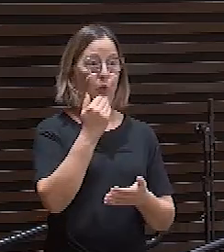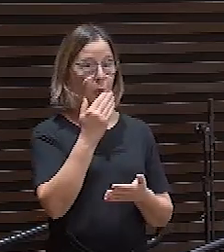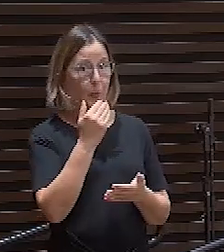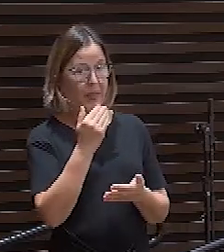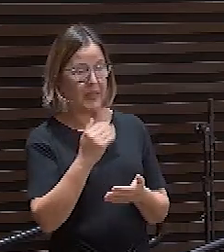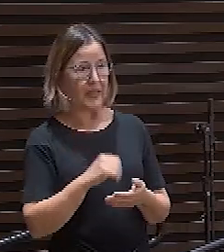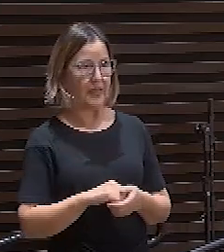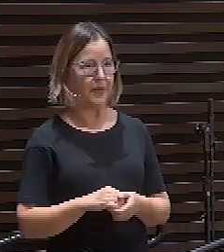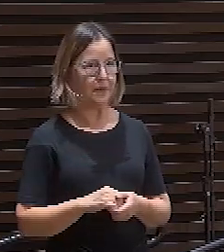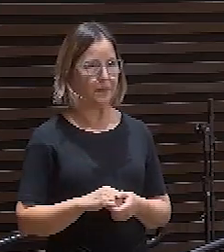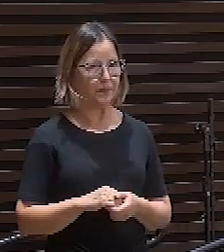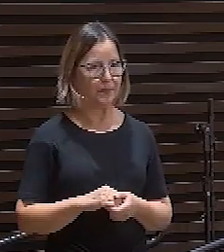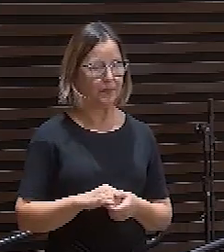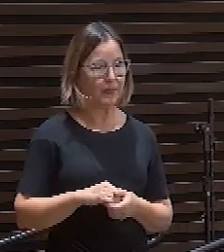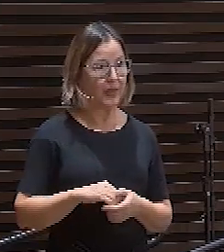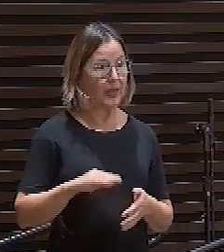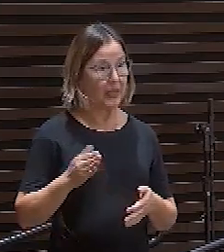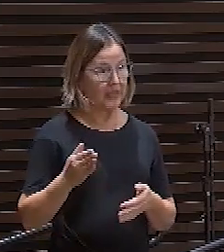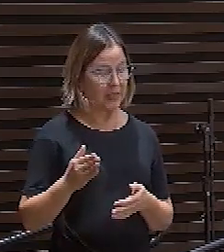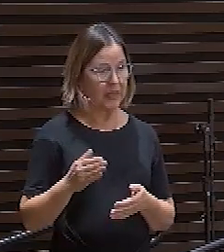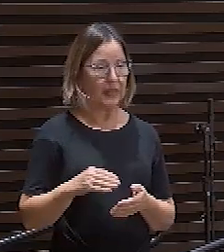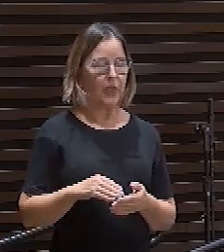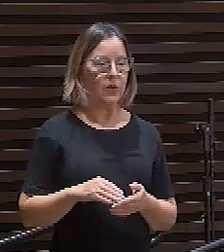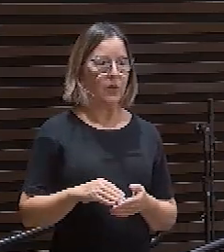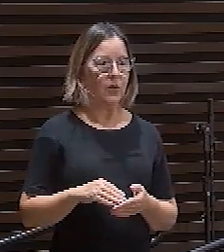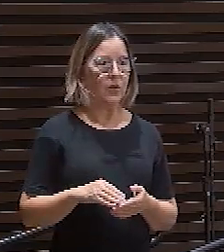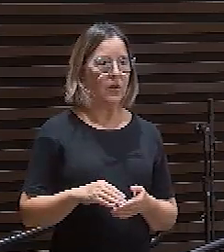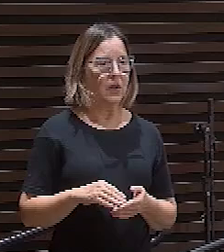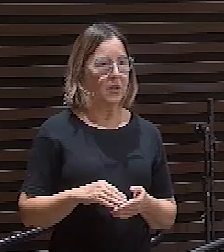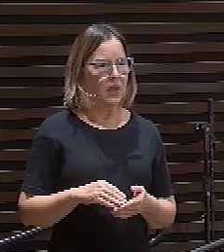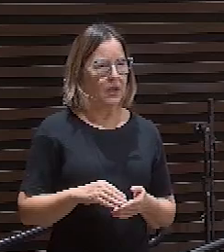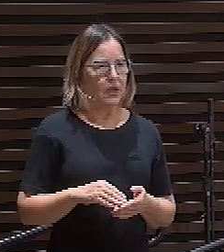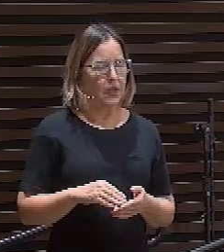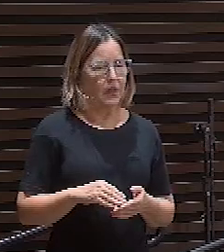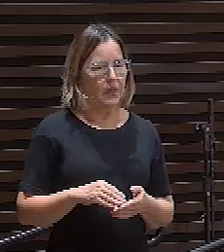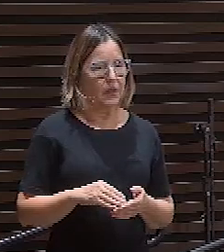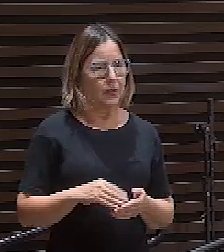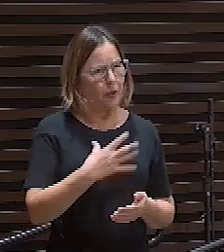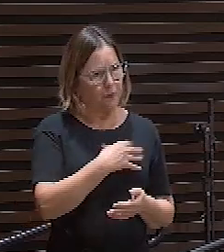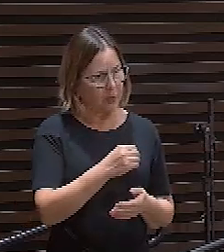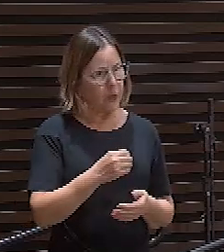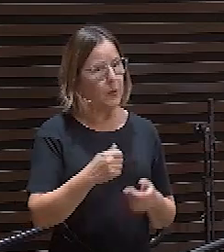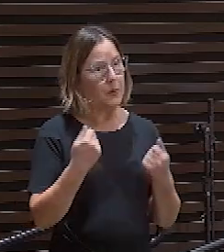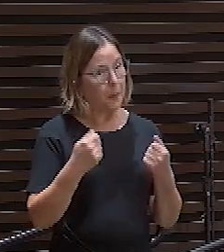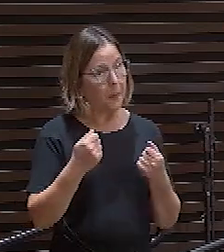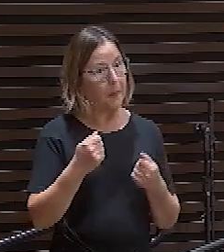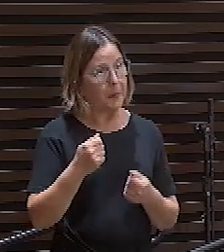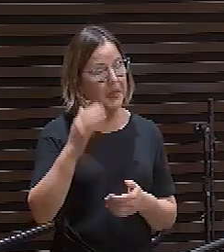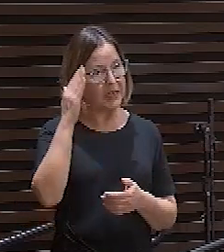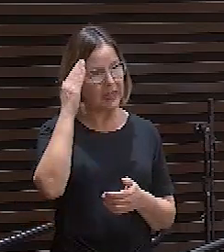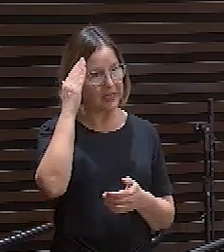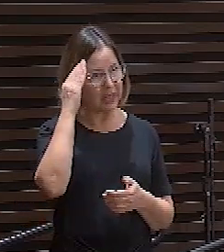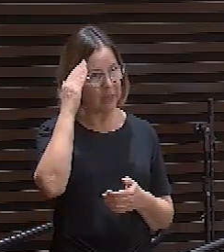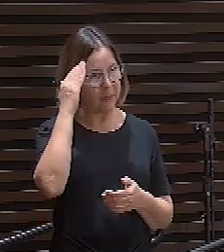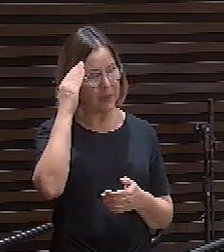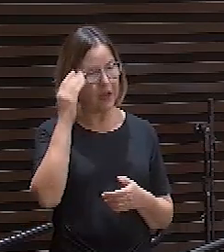comida que está na sua mesa quando tantas crianças passam fome, por que que ele tem que ir para a escola, aprender